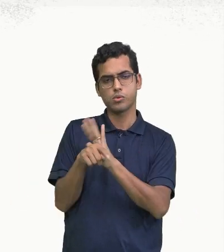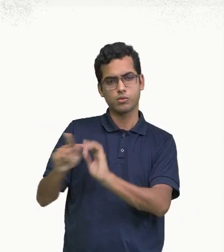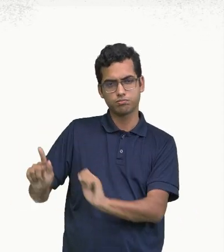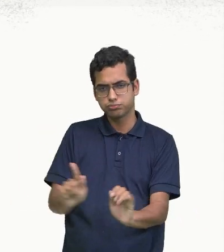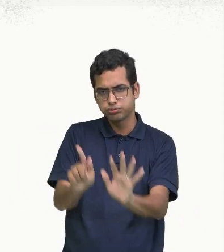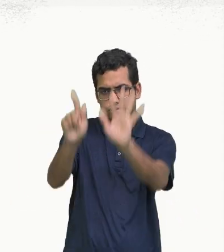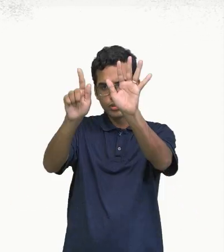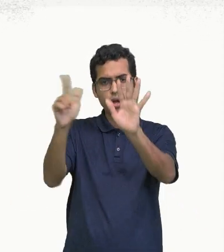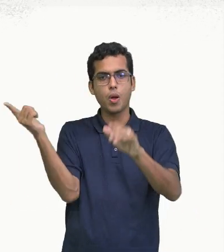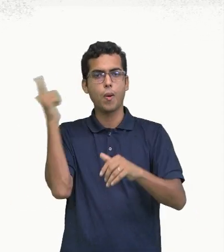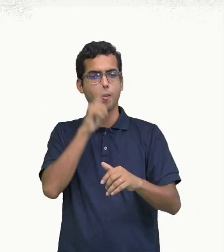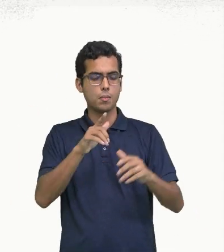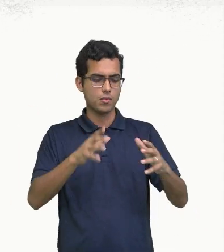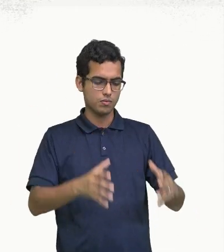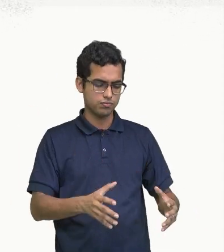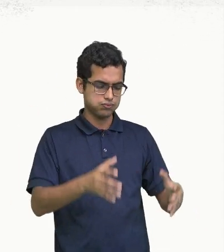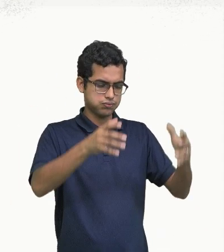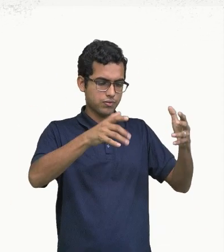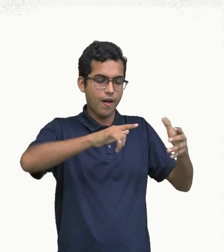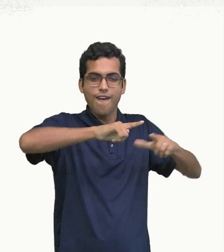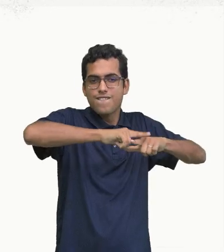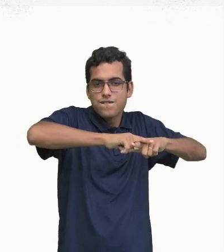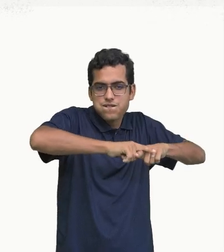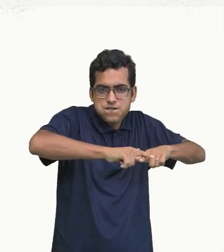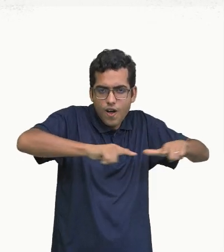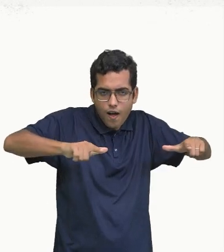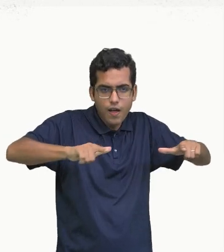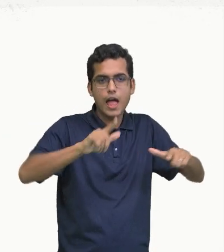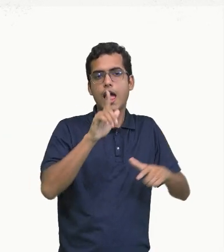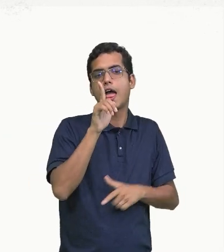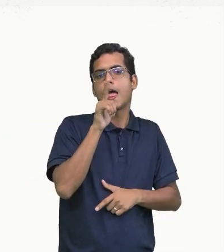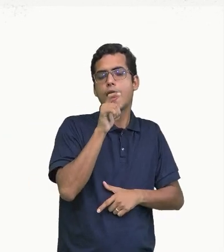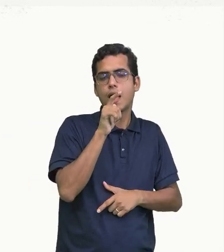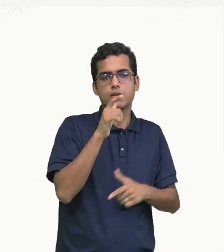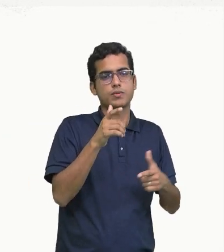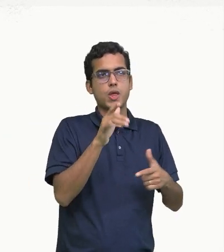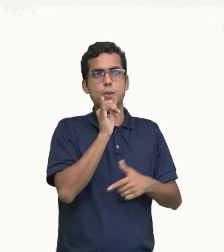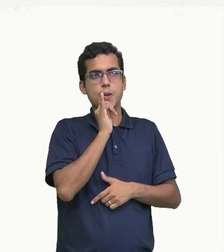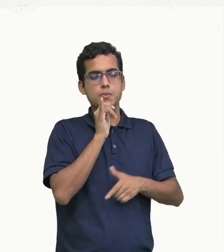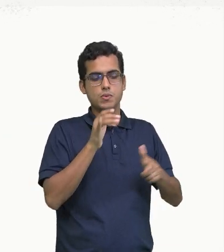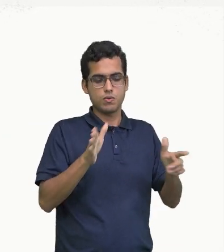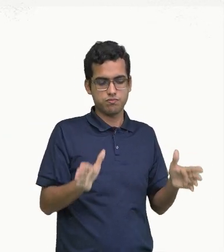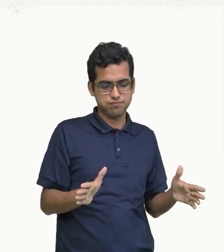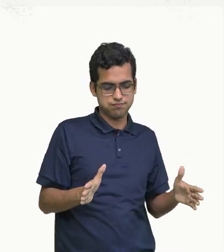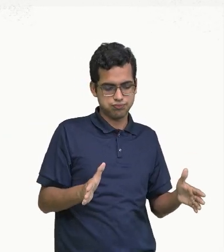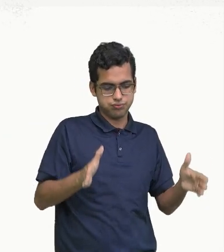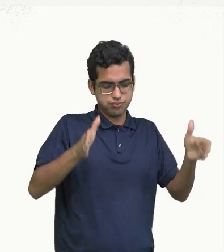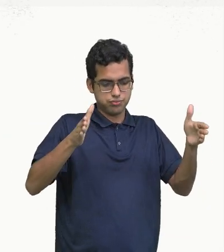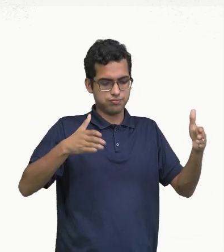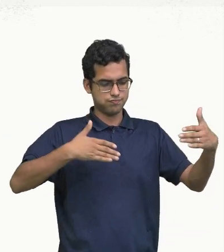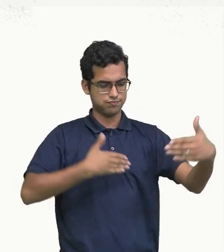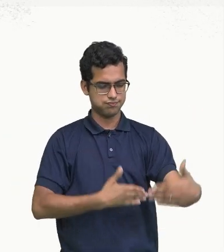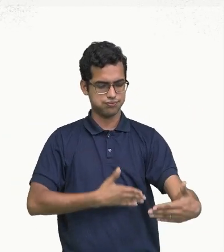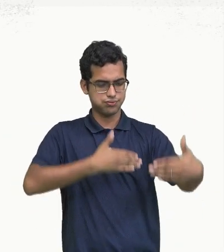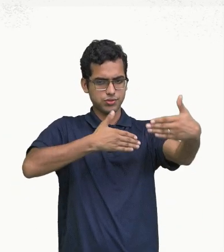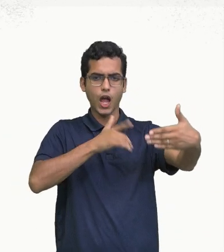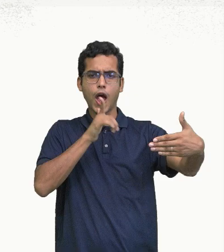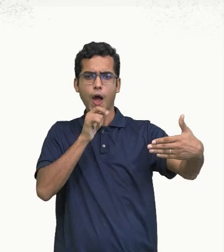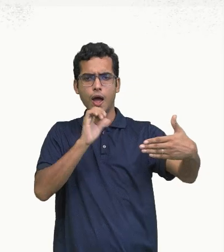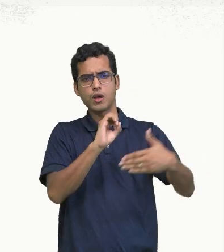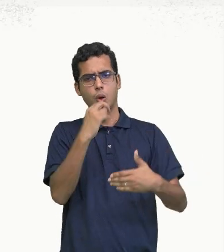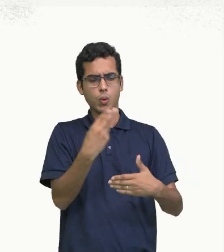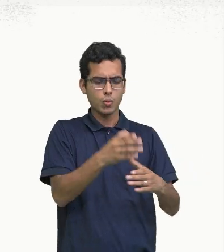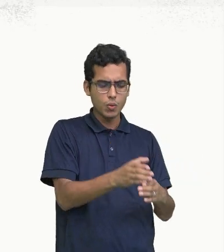recipiente vazio, como uma garrafa ou uma caixa d'água. Mas só que a capacidade, a unidade de medida dela